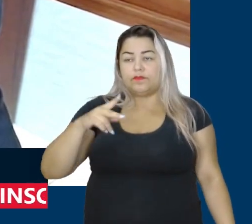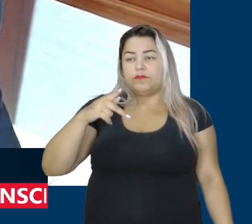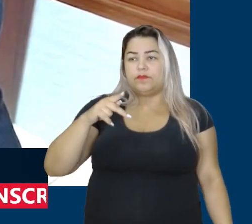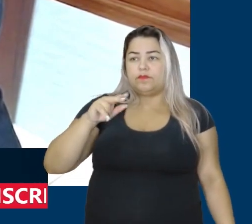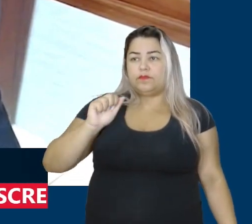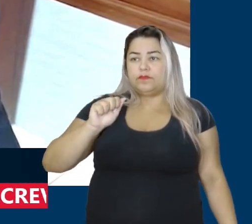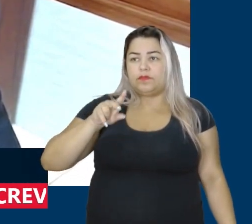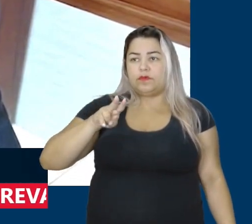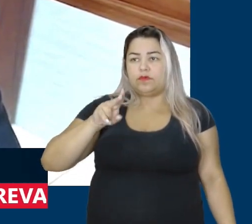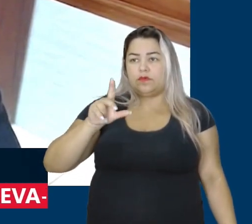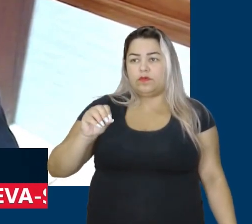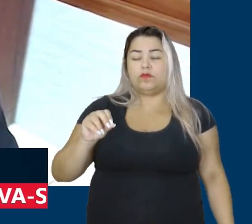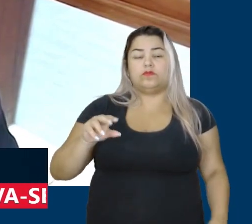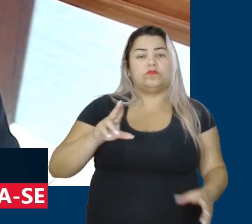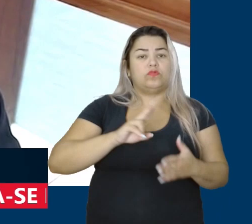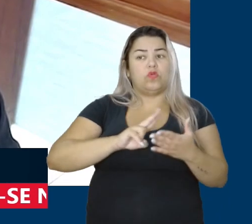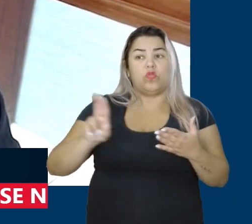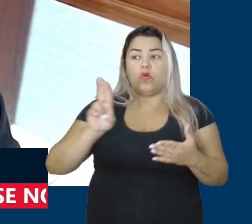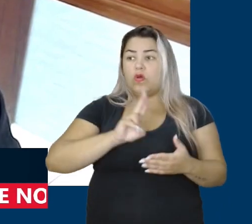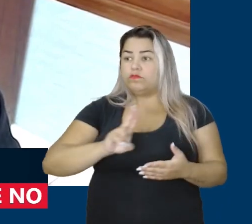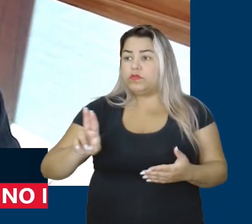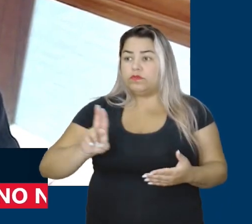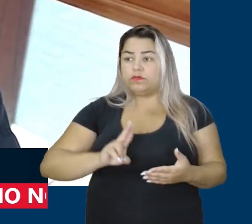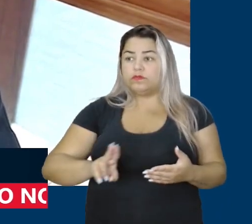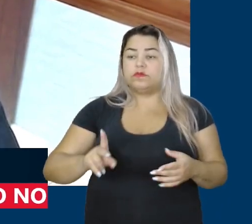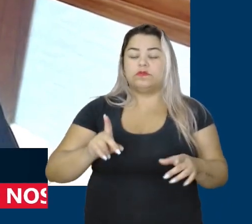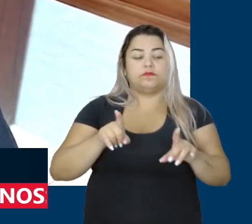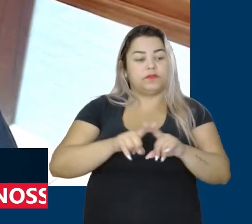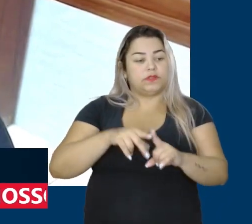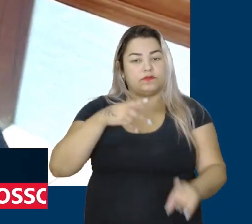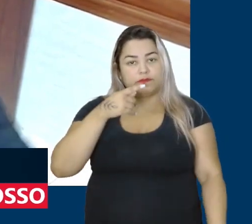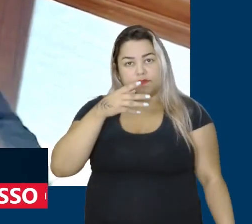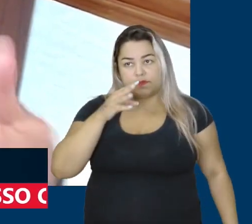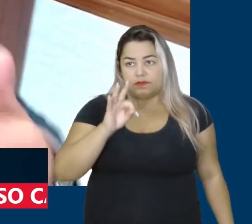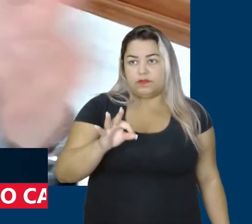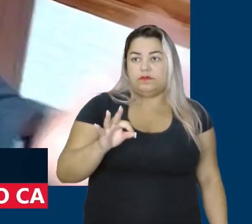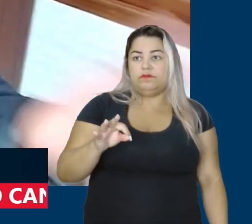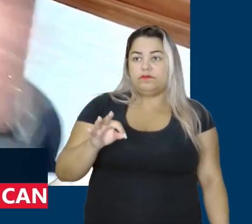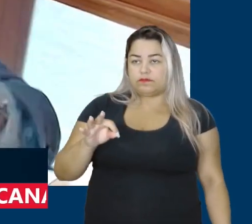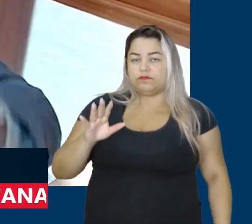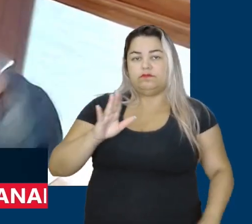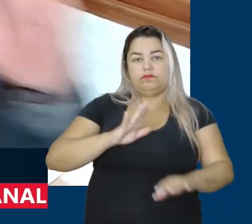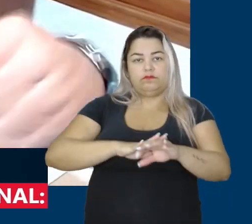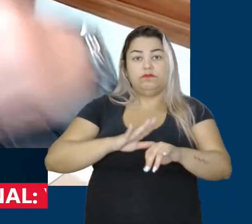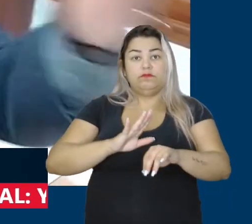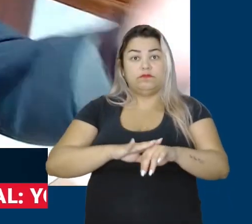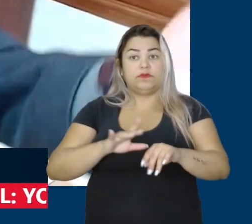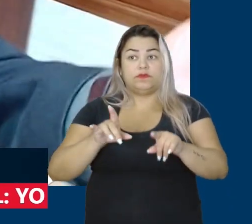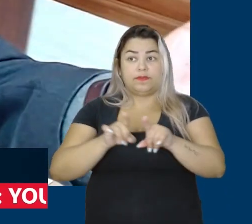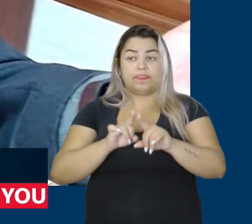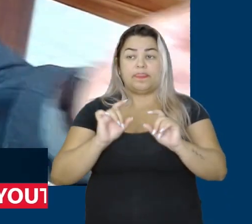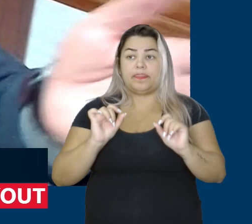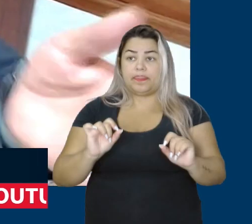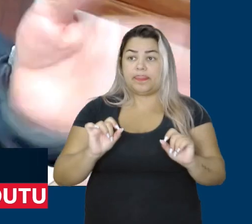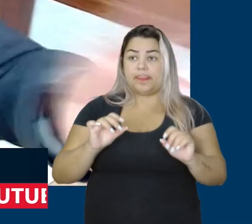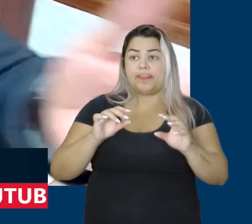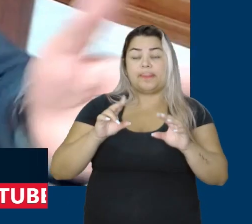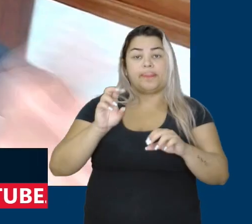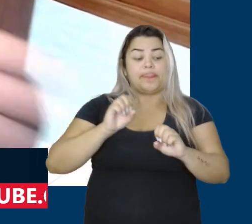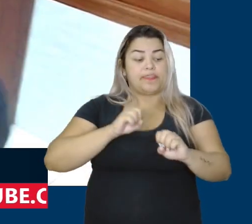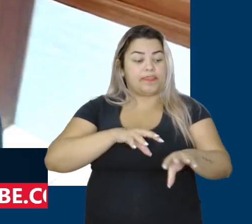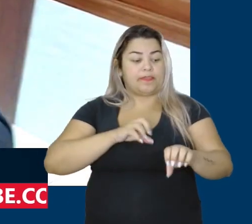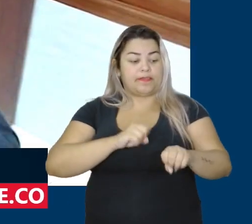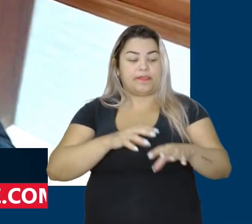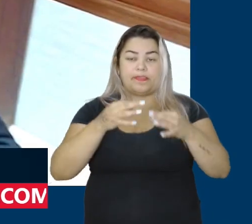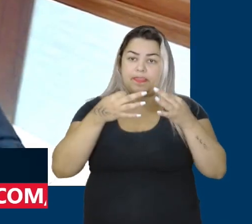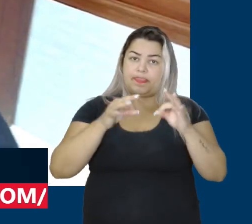Podia listar aqui o nome de uns quantos, não só do PT, né? Então, quanto mais nós investimos também no ensino técnico, nós temos